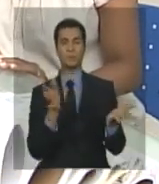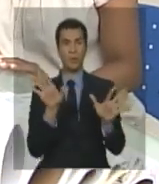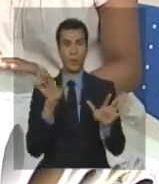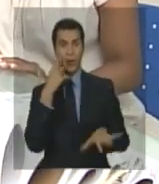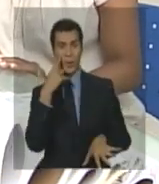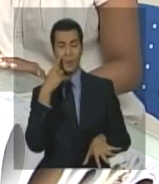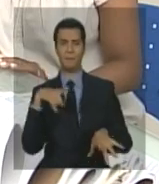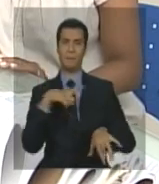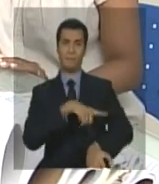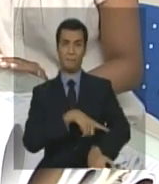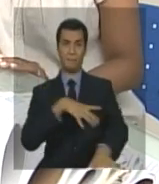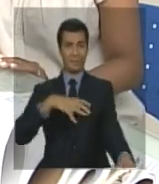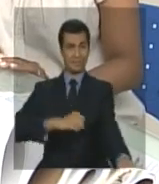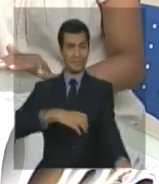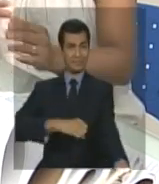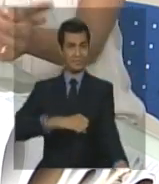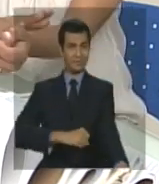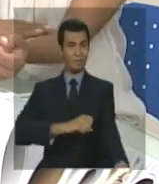pressão.